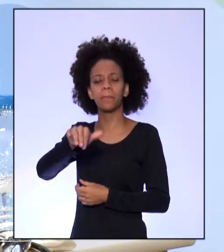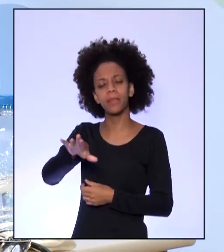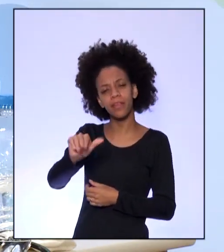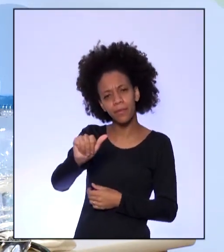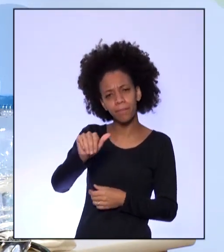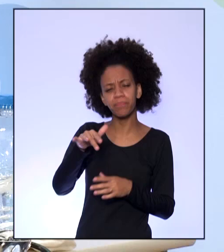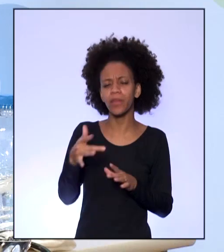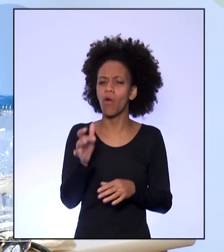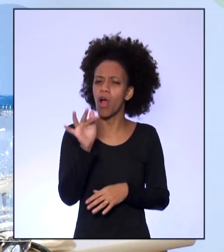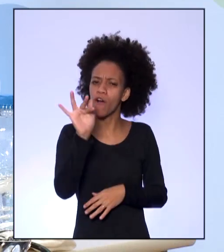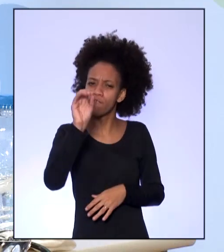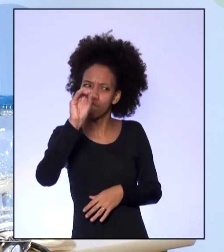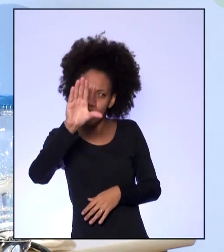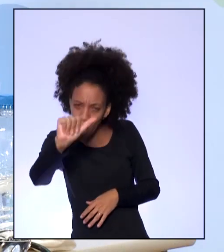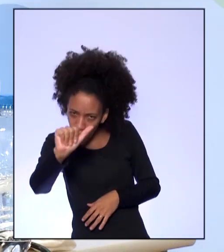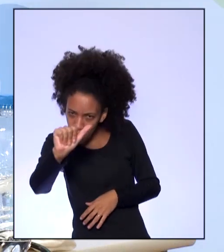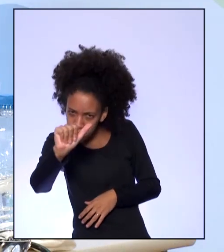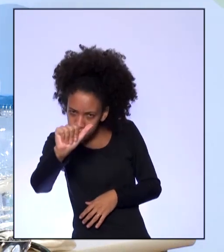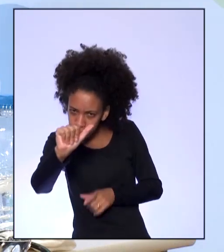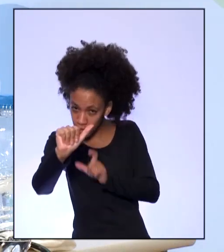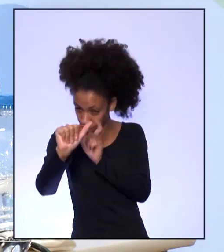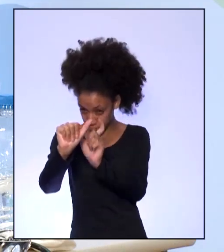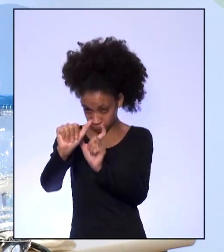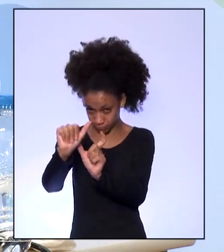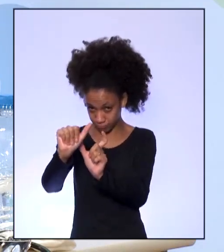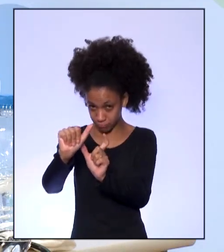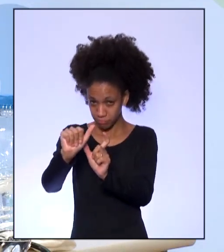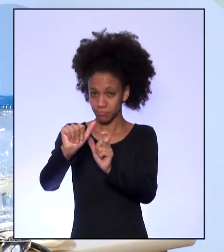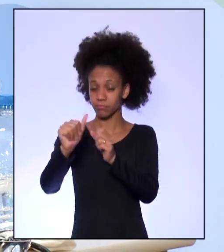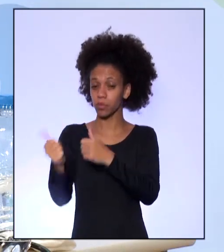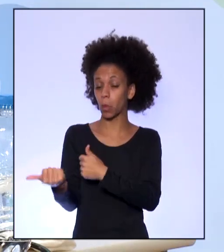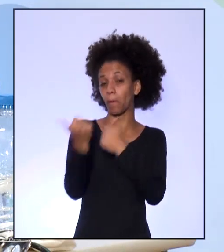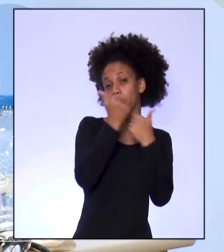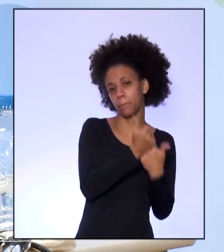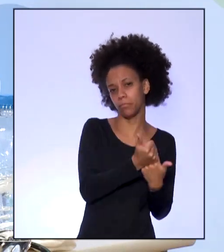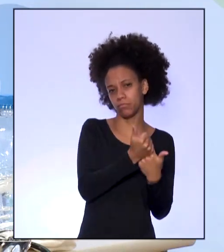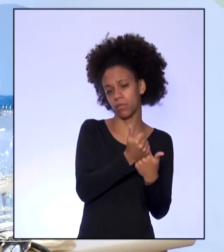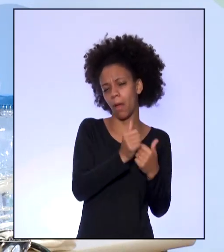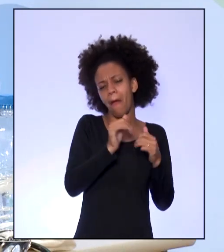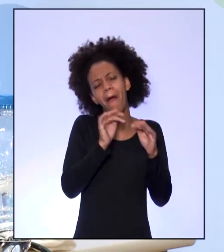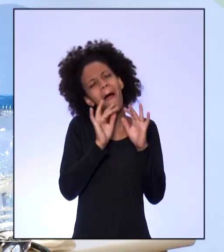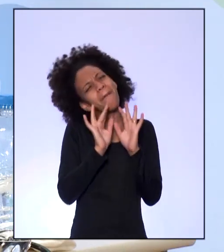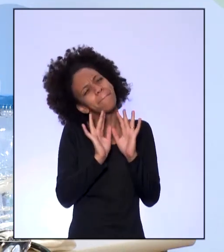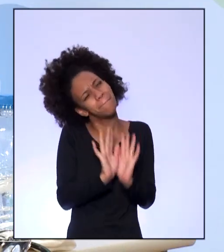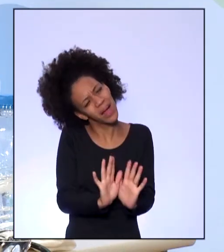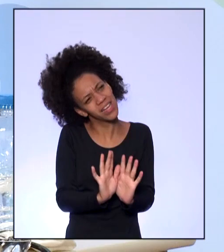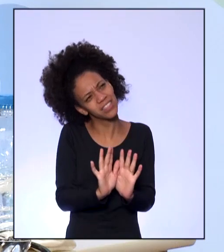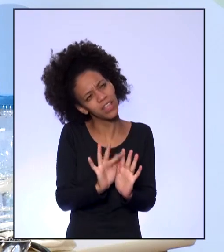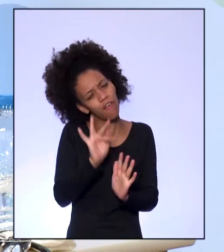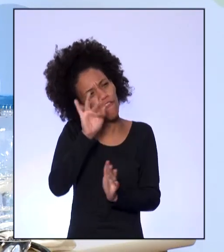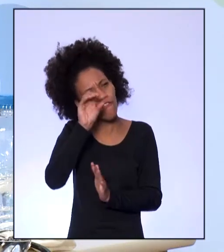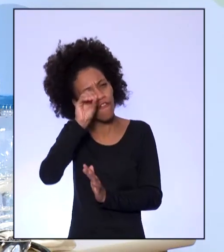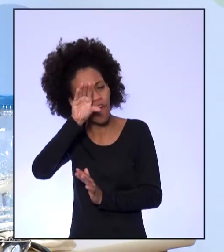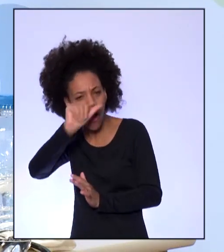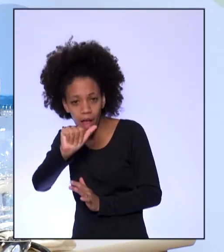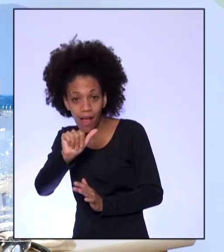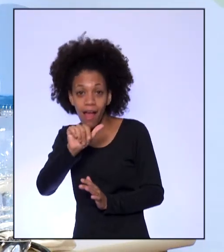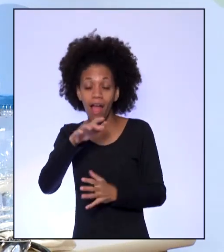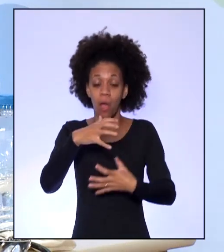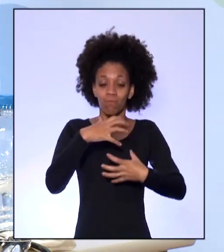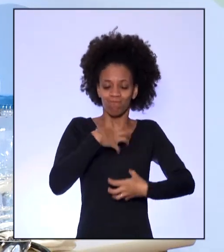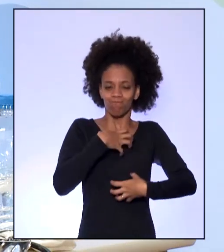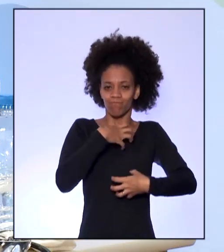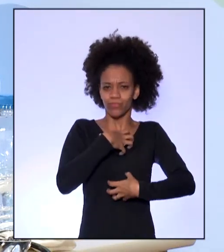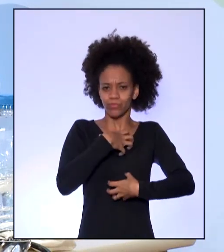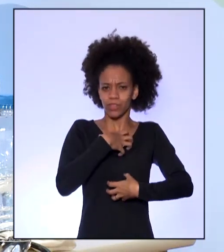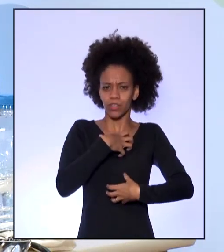para o animal foca, e aí ela vai ser um substantivo, mas quando eu tenho no dizer foca, é uma ação que eu quero que a